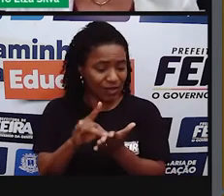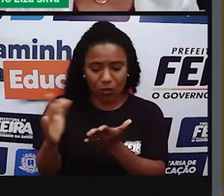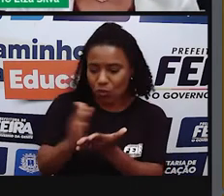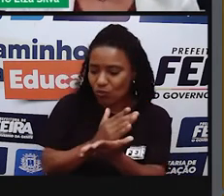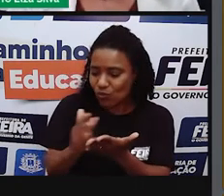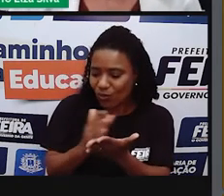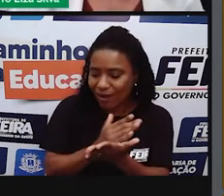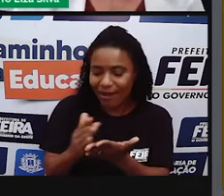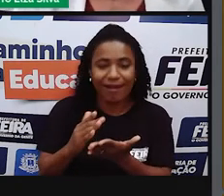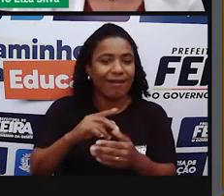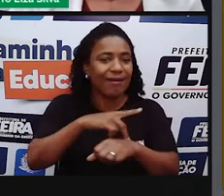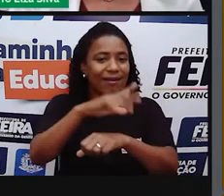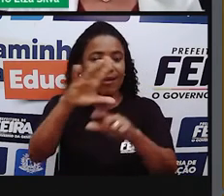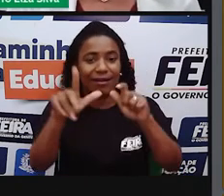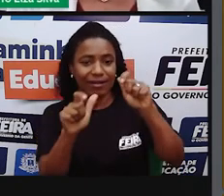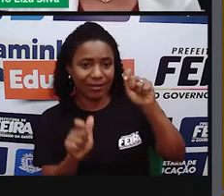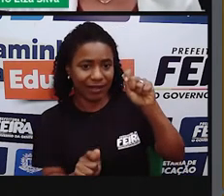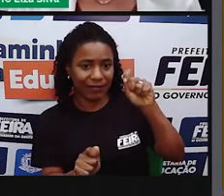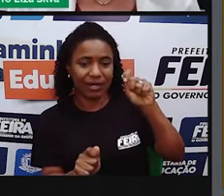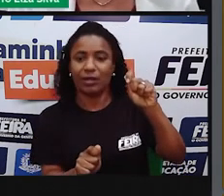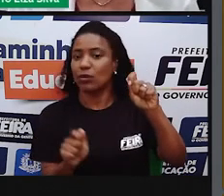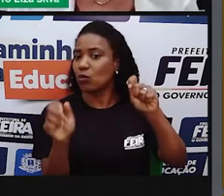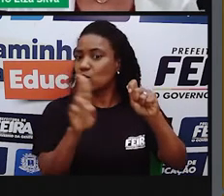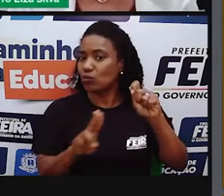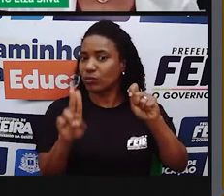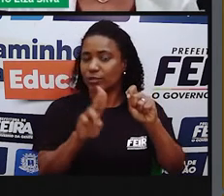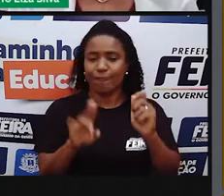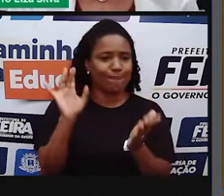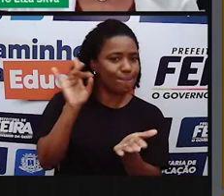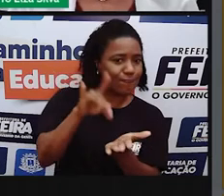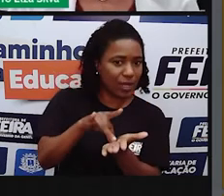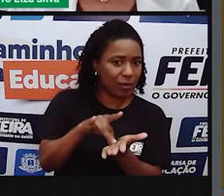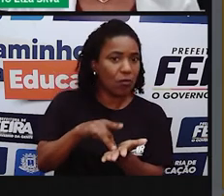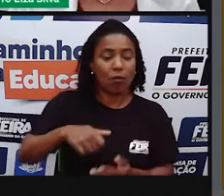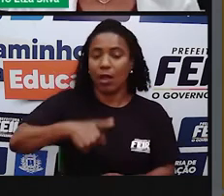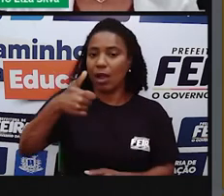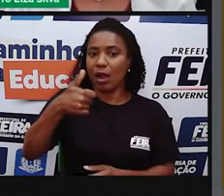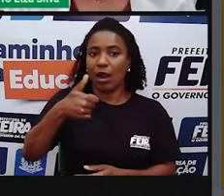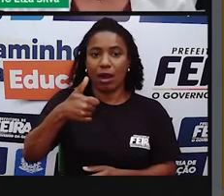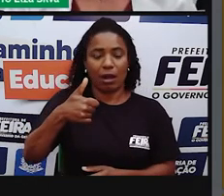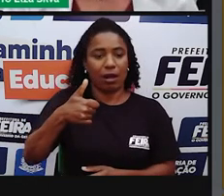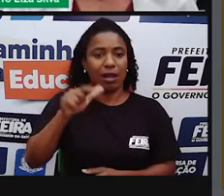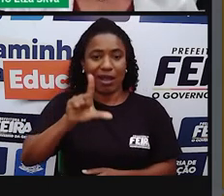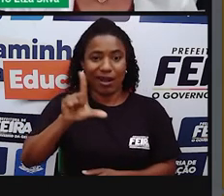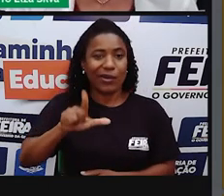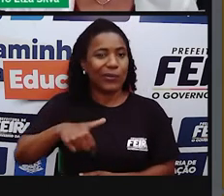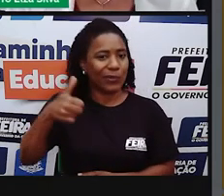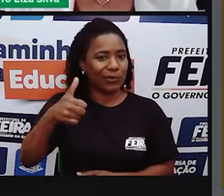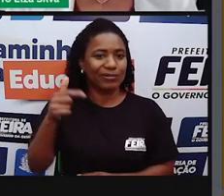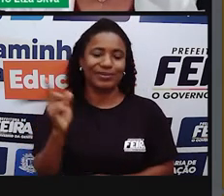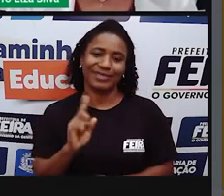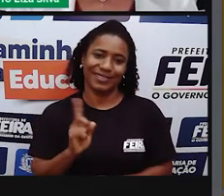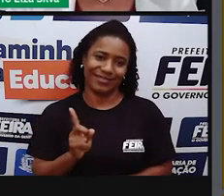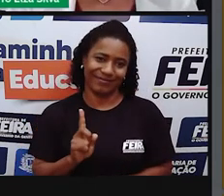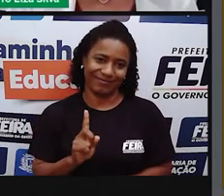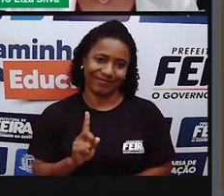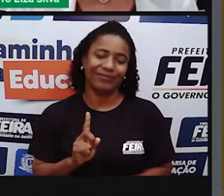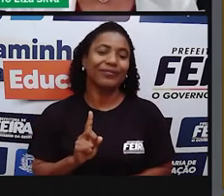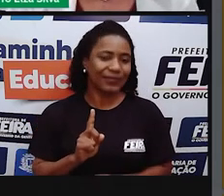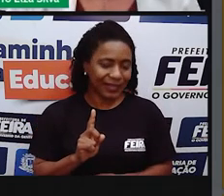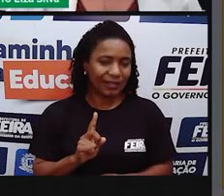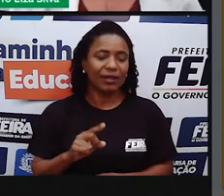África, essa língua não é utilizada no seu dia a dia, né? No dia a dia do falante africano da língua